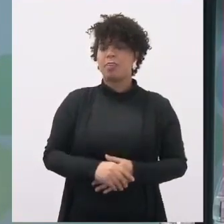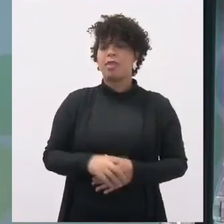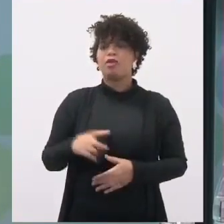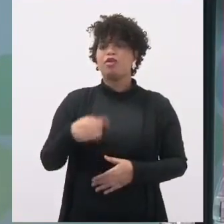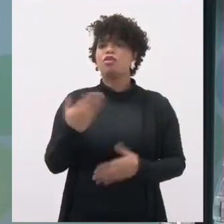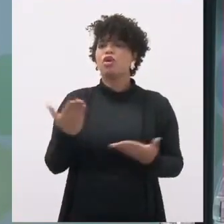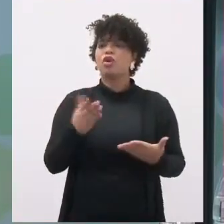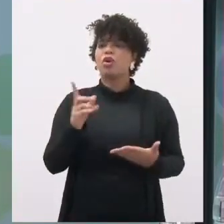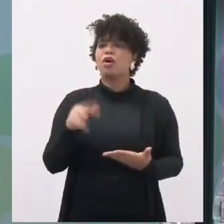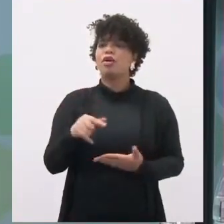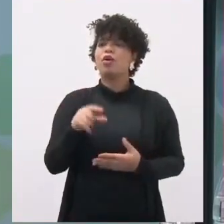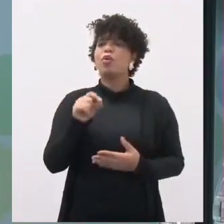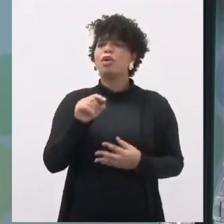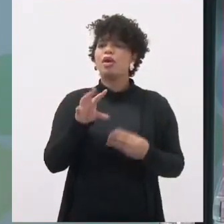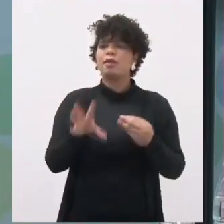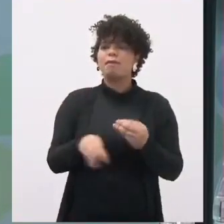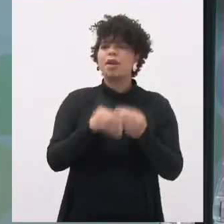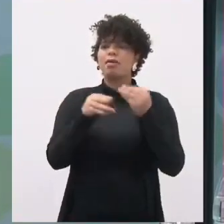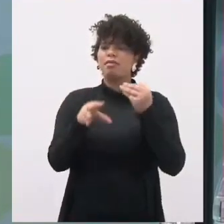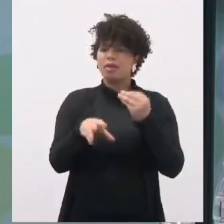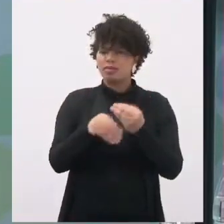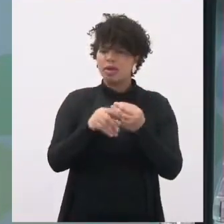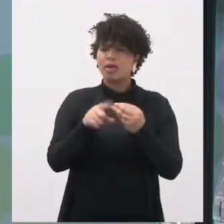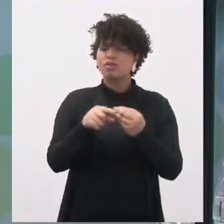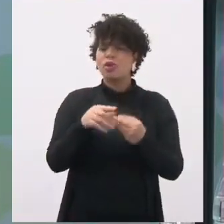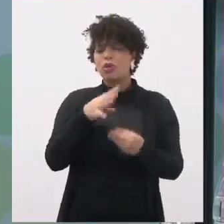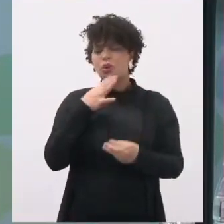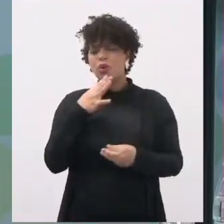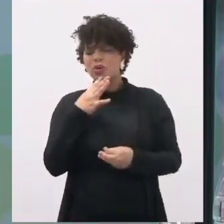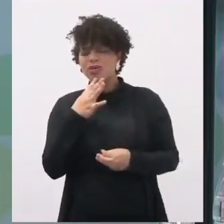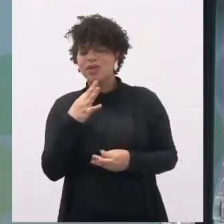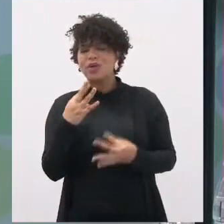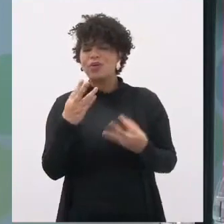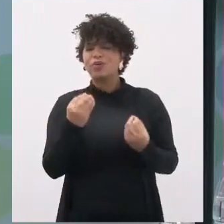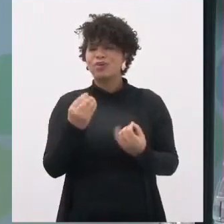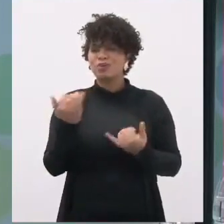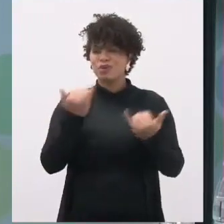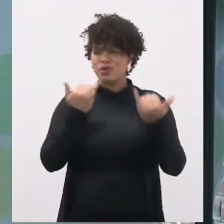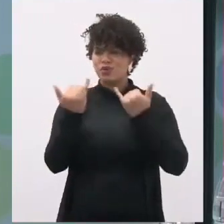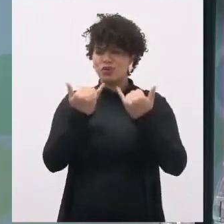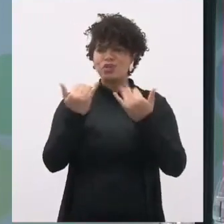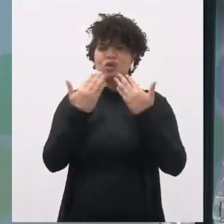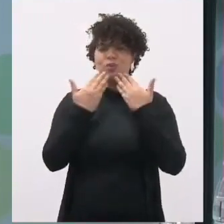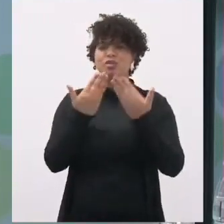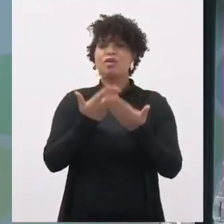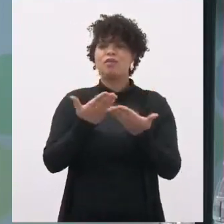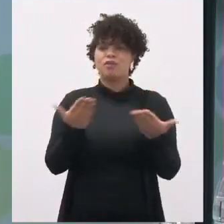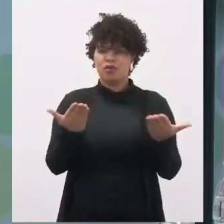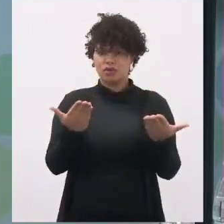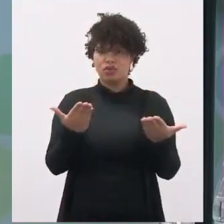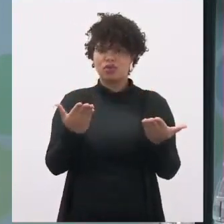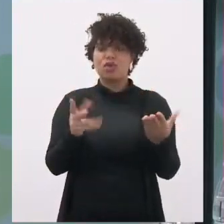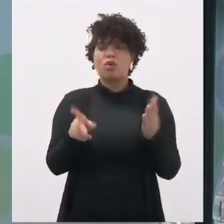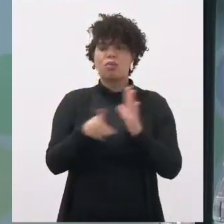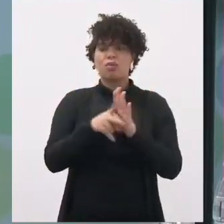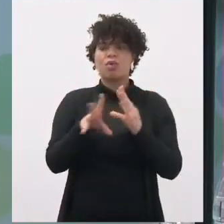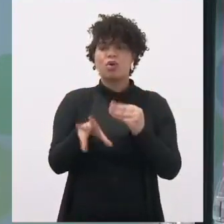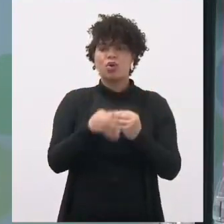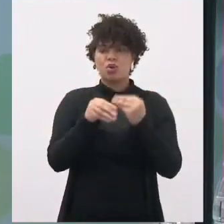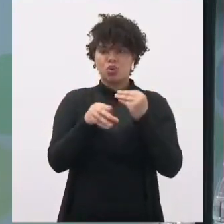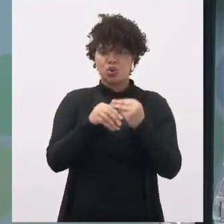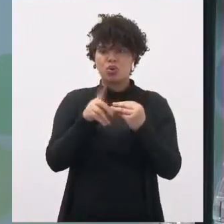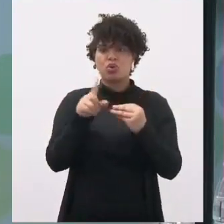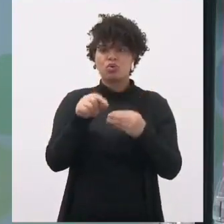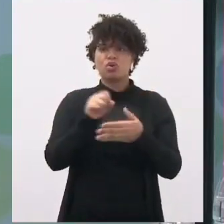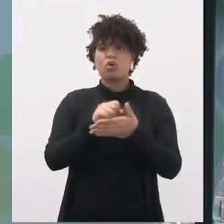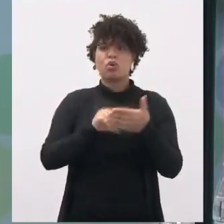momento também de implementação, de ambientação, de todo esse material que a gente está trazendo para vocês sobre a implementação do nosso currículo,